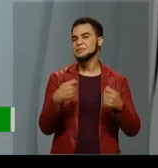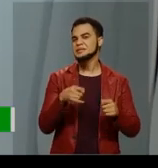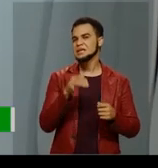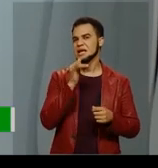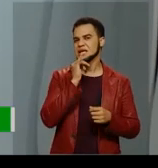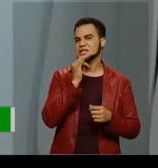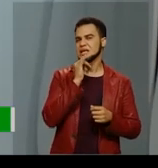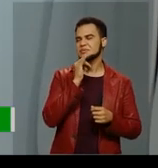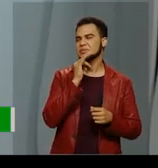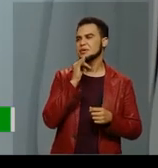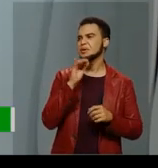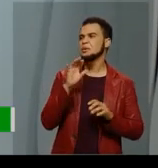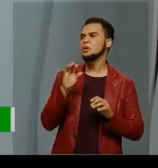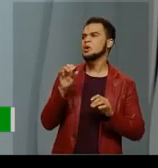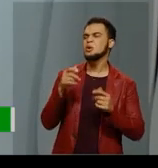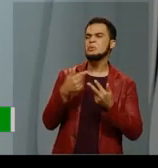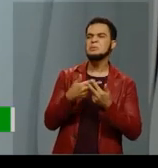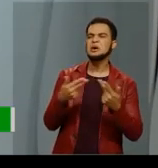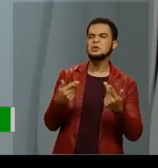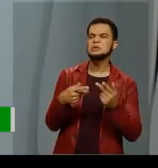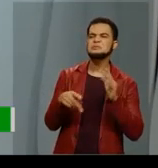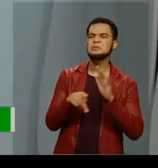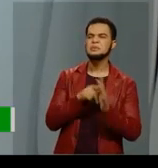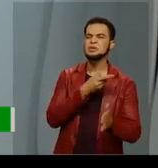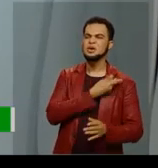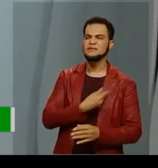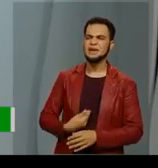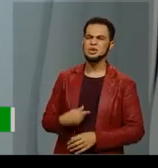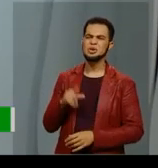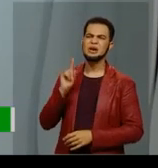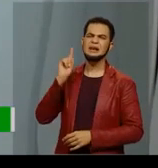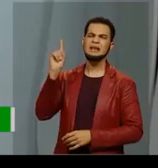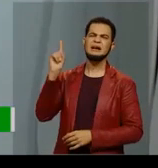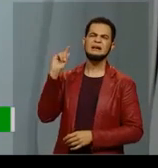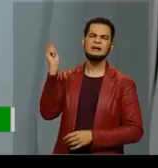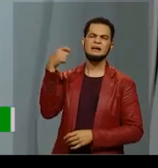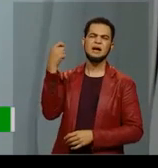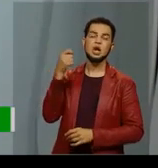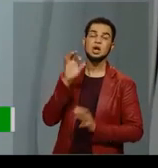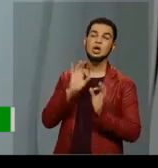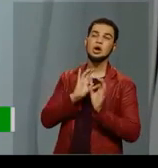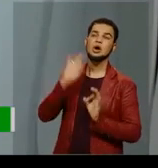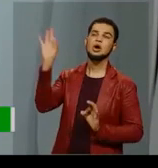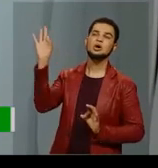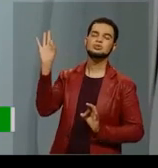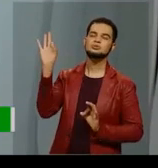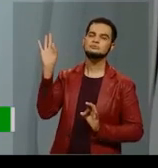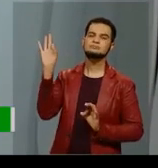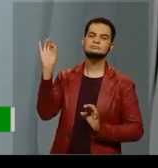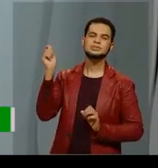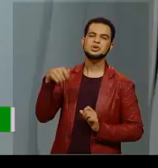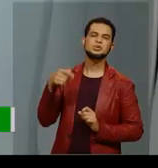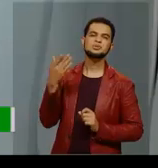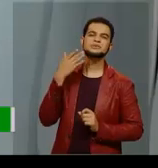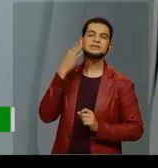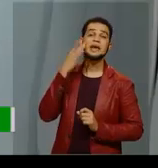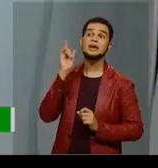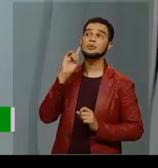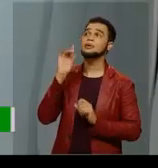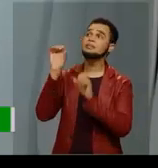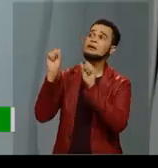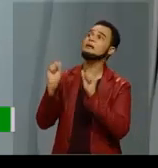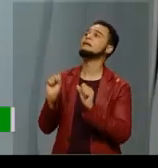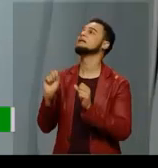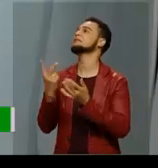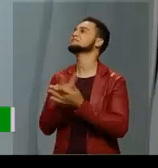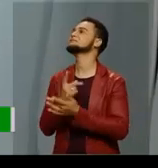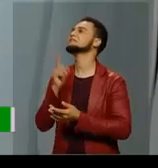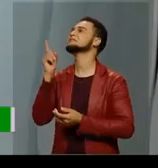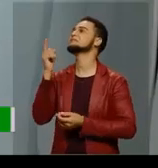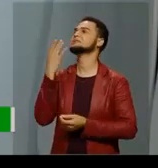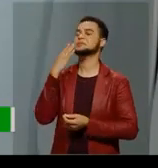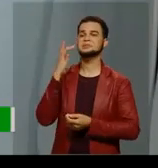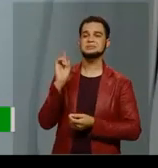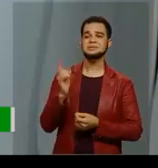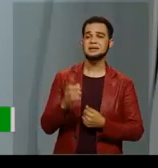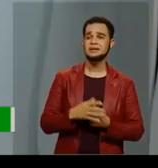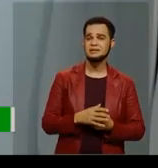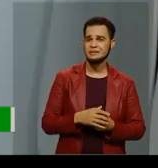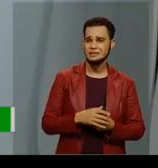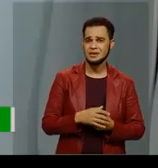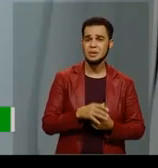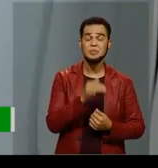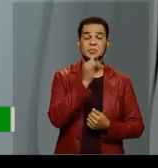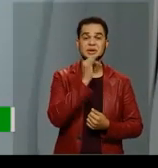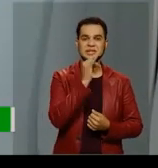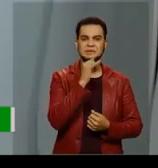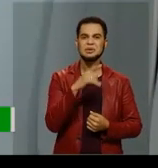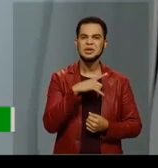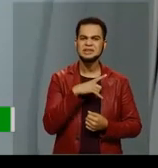Grande do Sul, que a gente não entende. Eu vejo que em língua estrangeira, a não ser de Trump, tem muita charge de